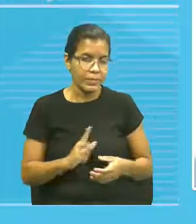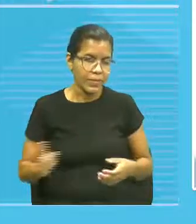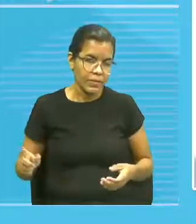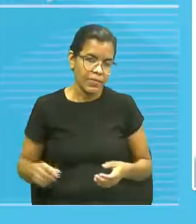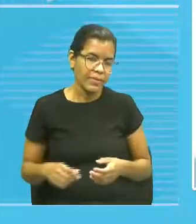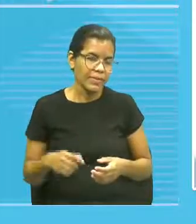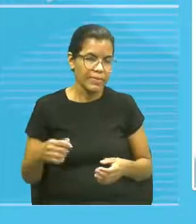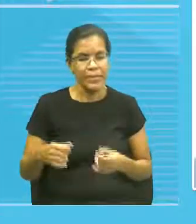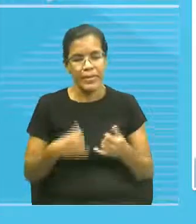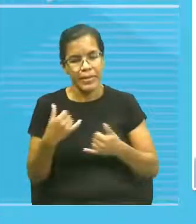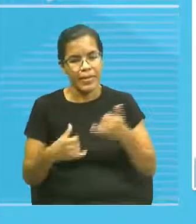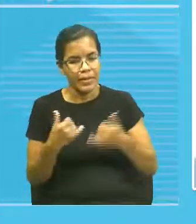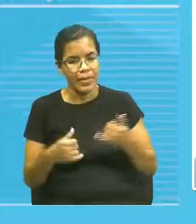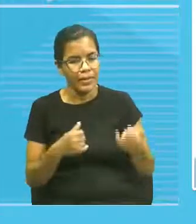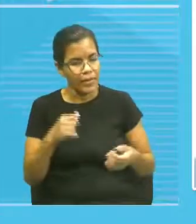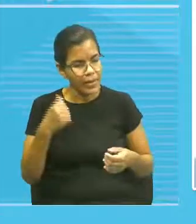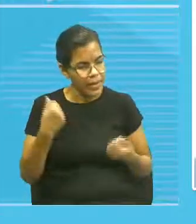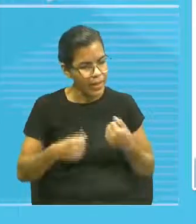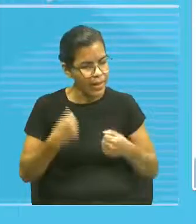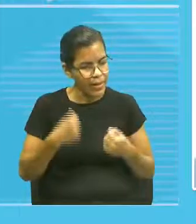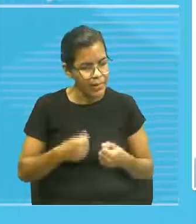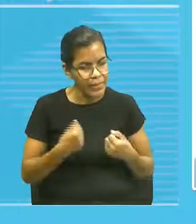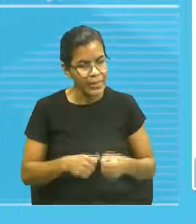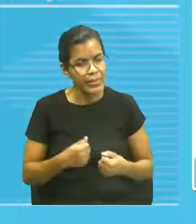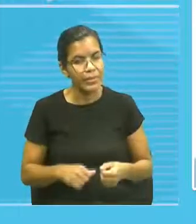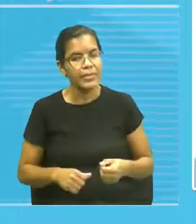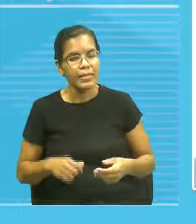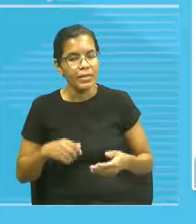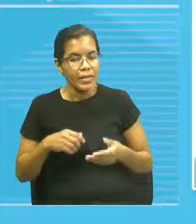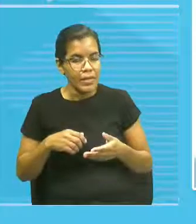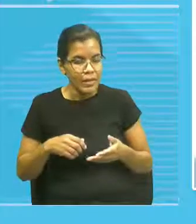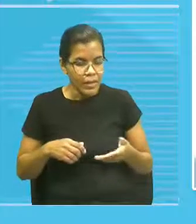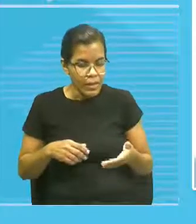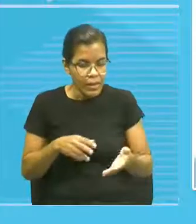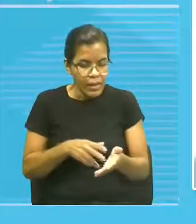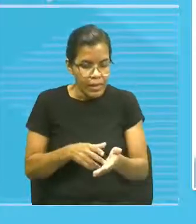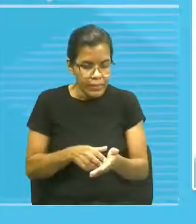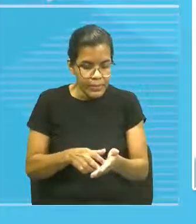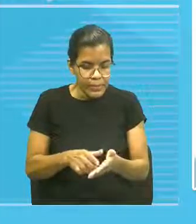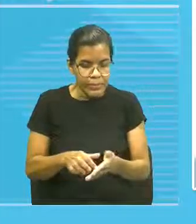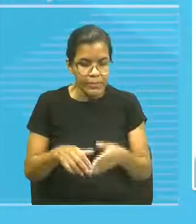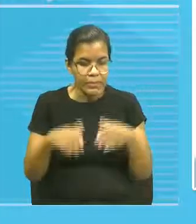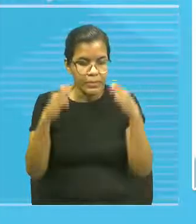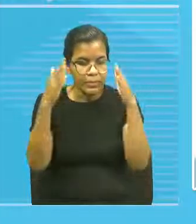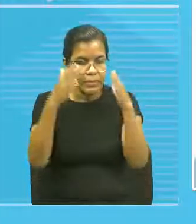desfilar, não. Viu? É caminhar mesmo, focada na caminhada.